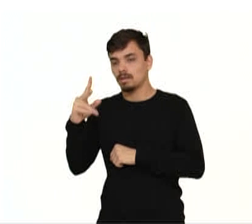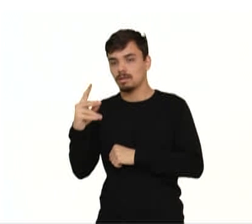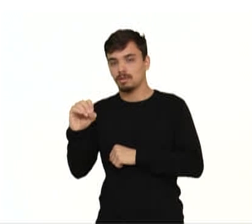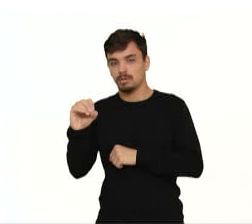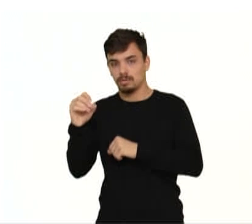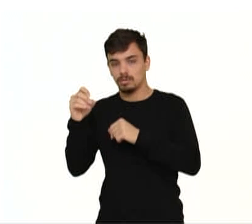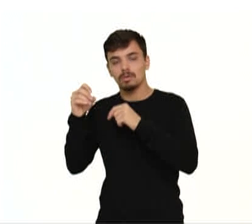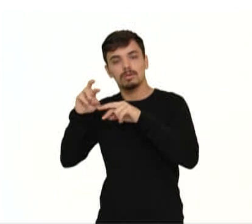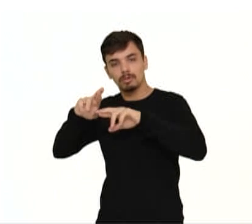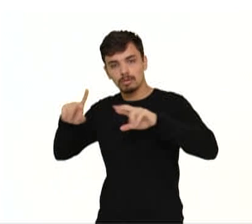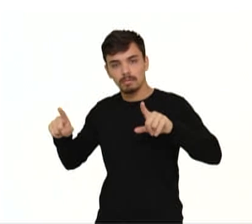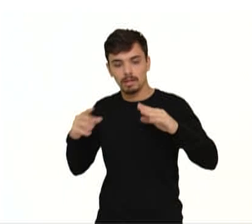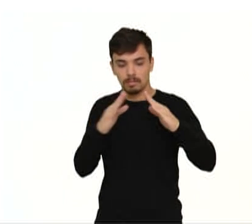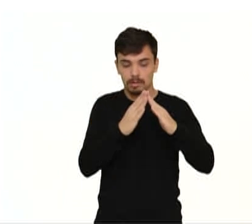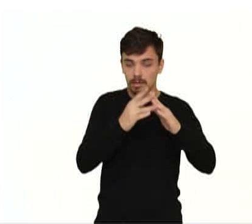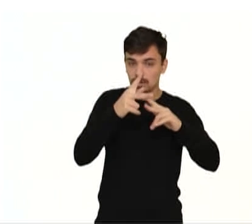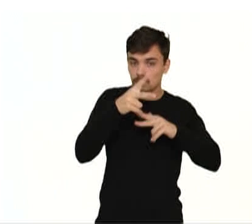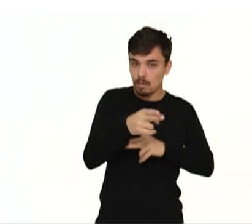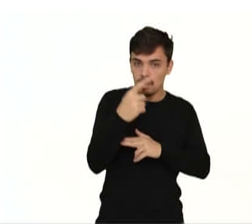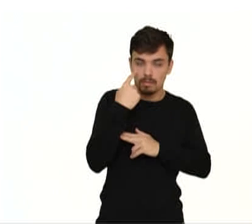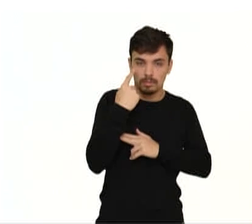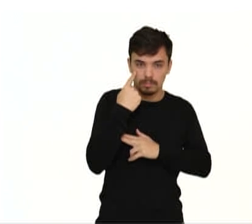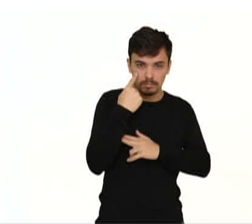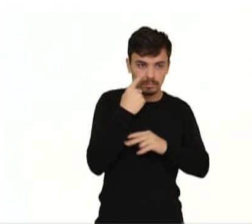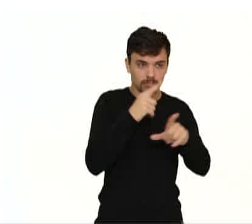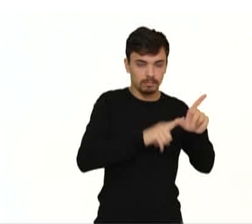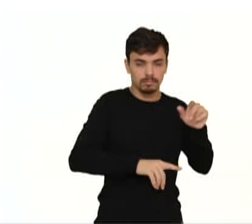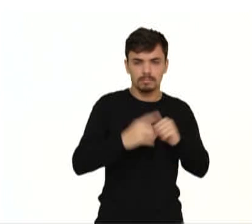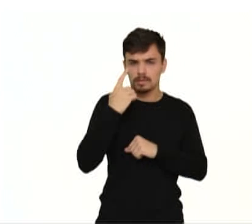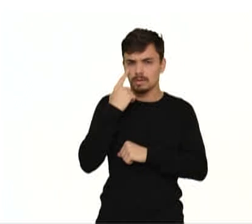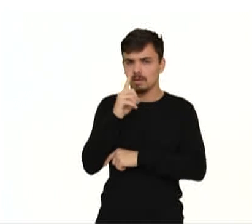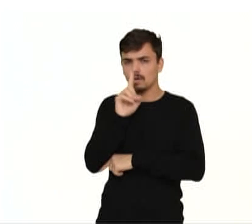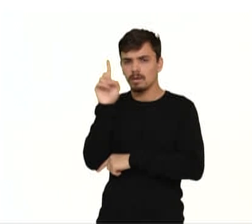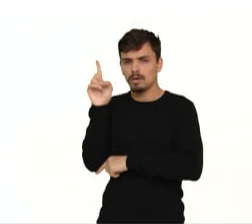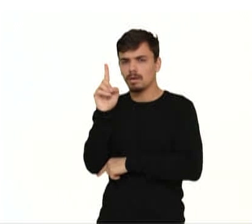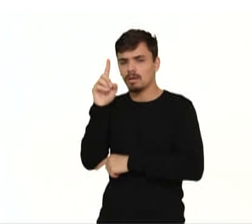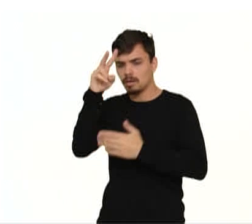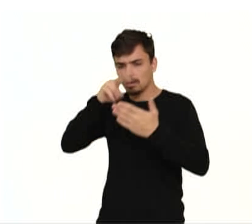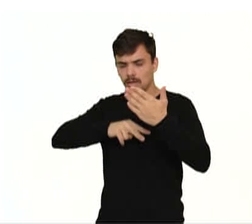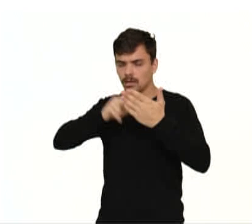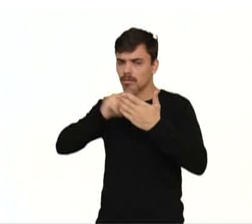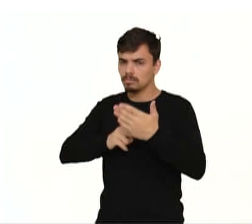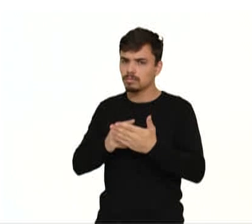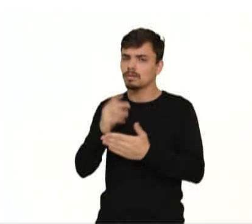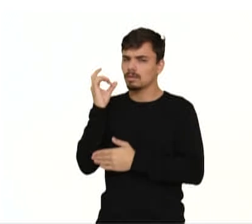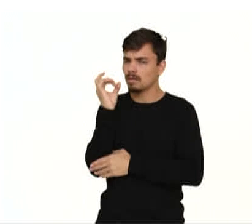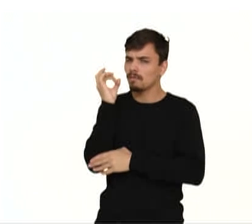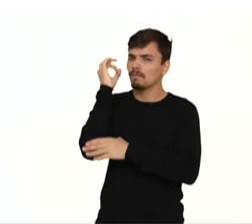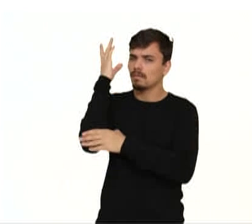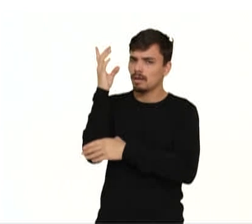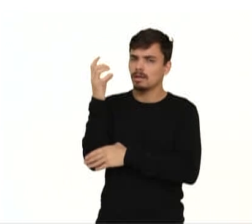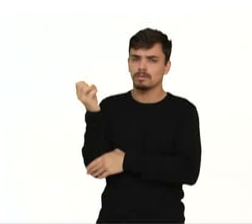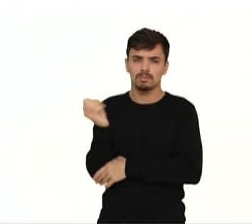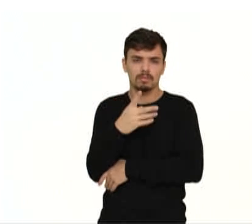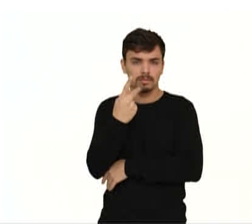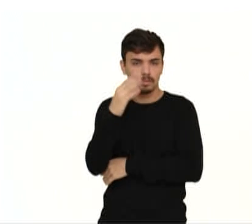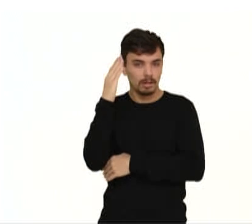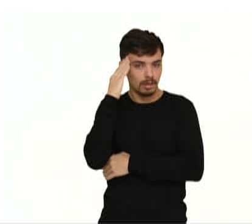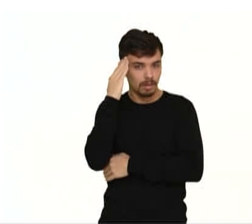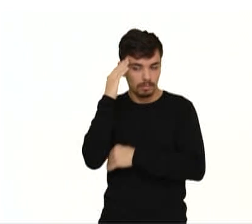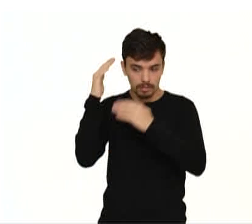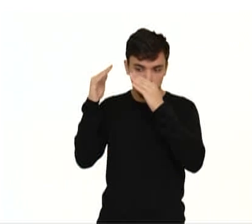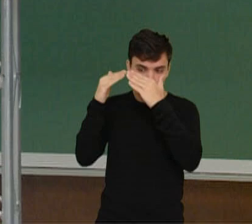habitat? Ou letra D, nichos ecológicos e habitats diferentes? Então, fácil também, está fresquinho na sua cabeça. Então, vamos pensar aqui